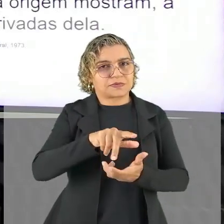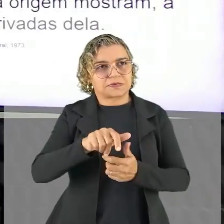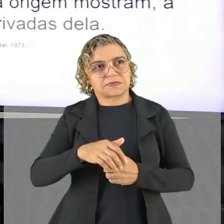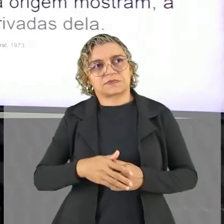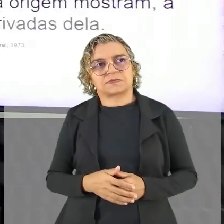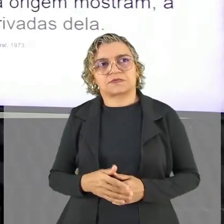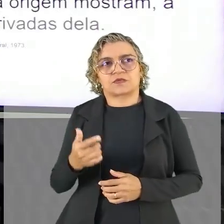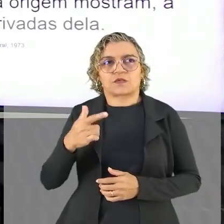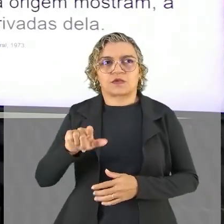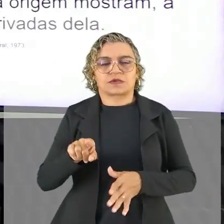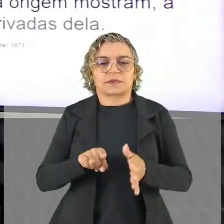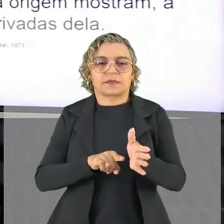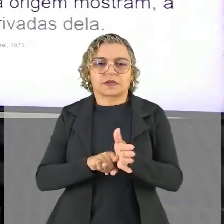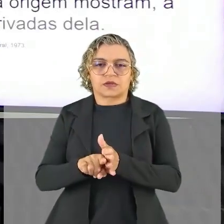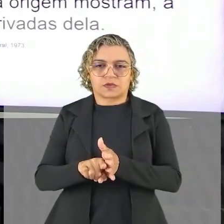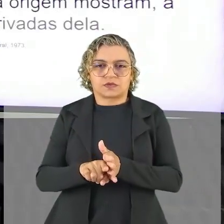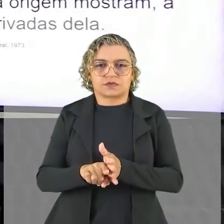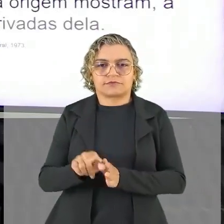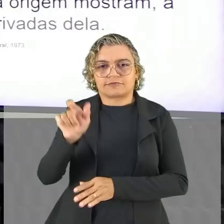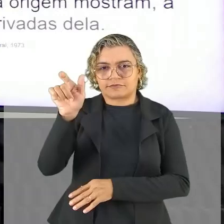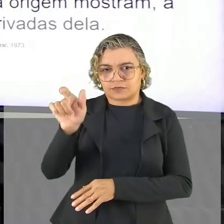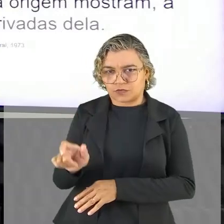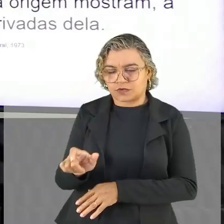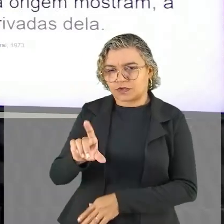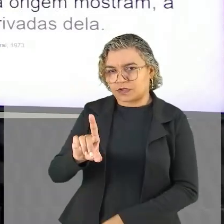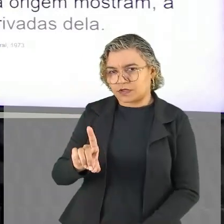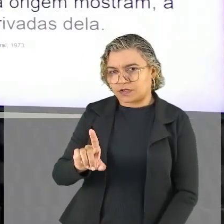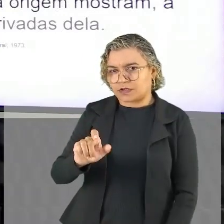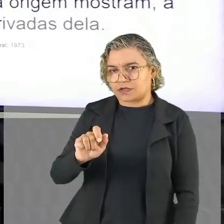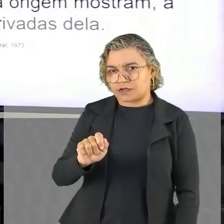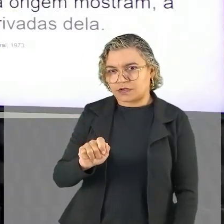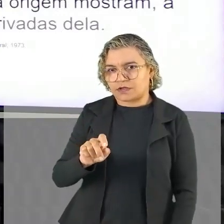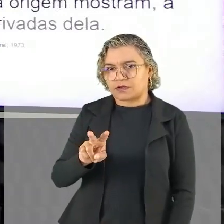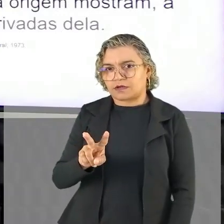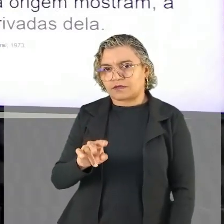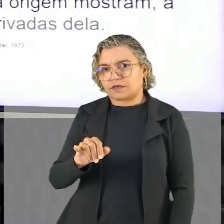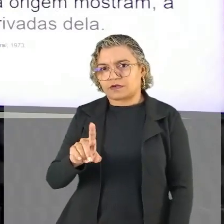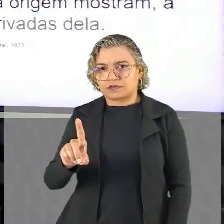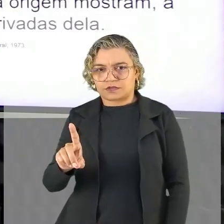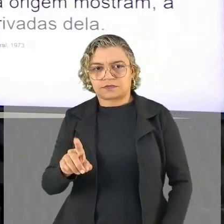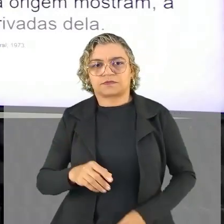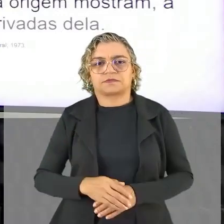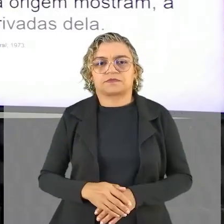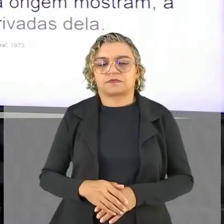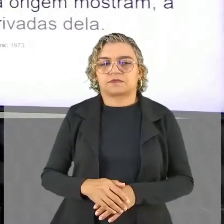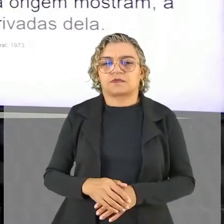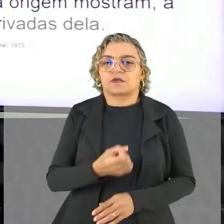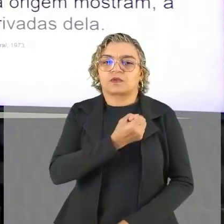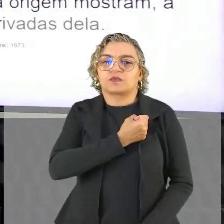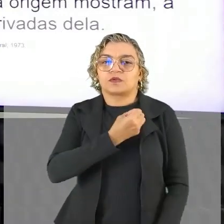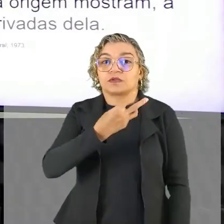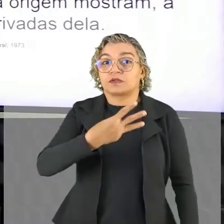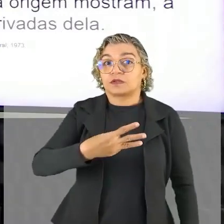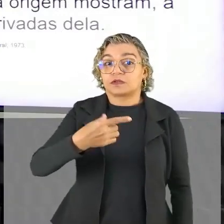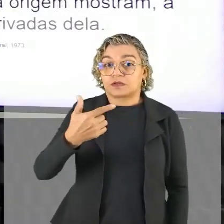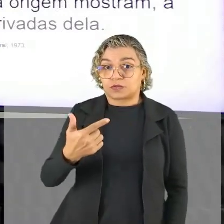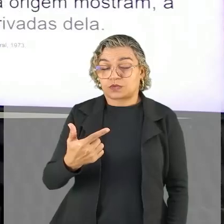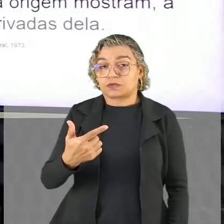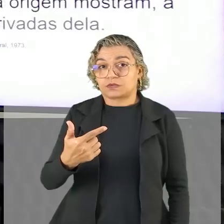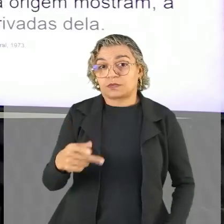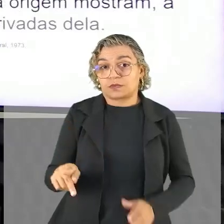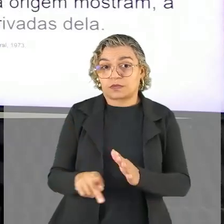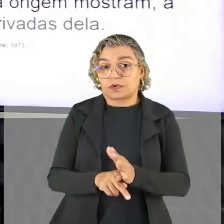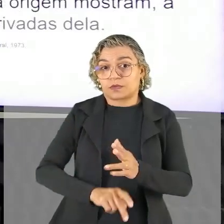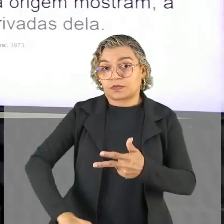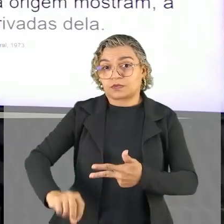Vamos para mais uma questão do David Hume, beleza? Essa é a questão de número 32 do nosso material